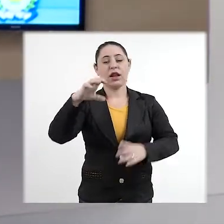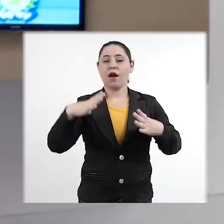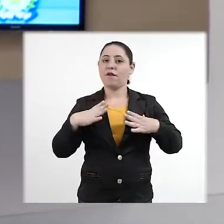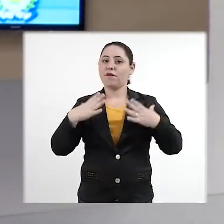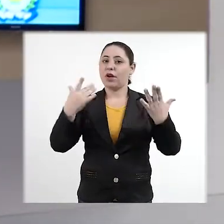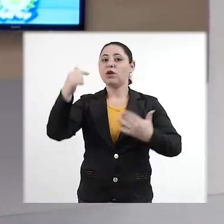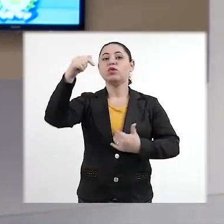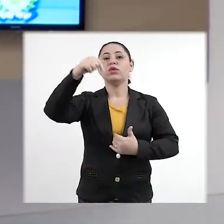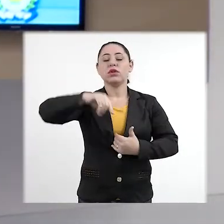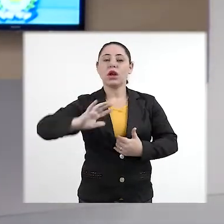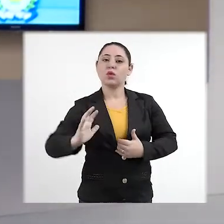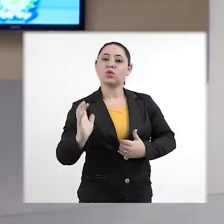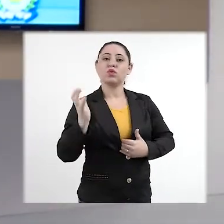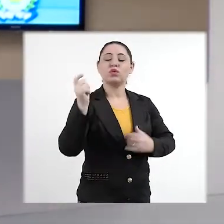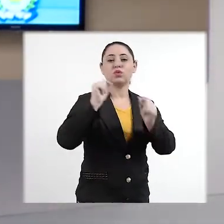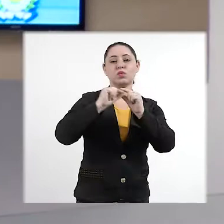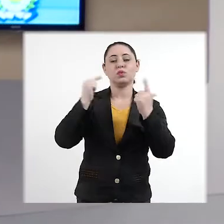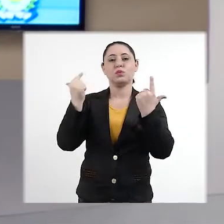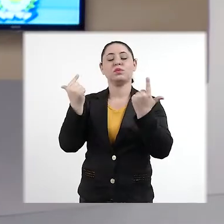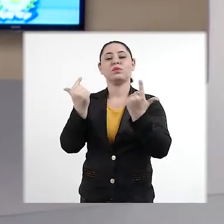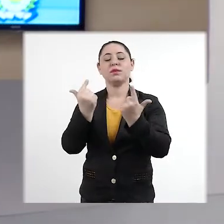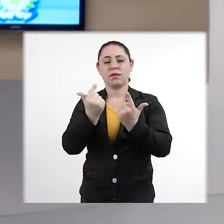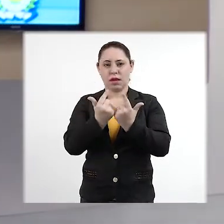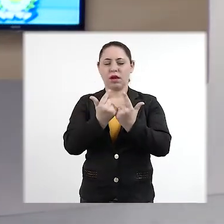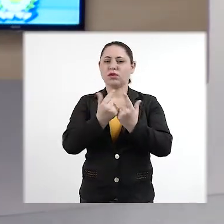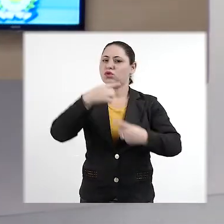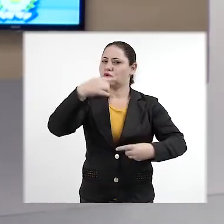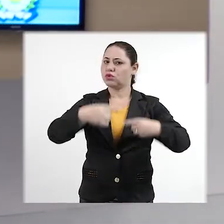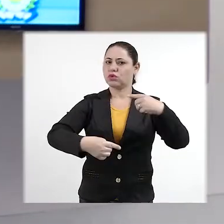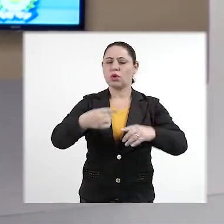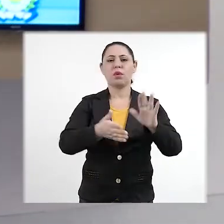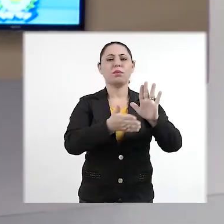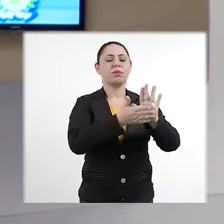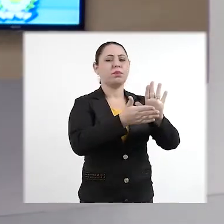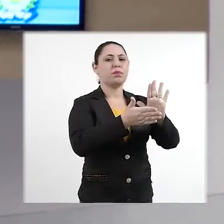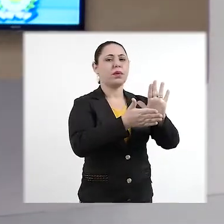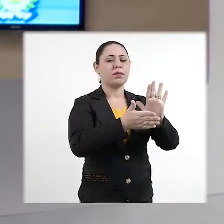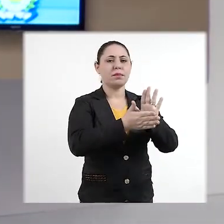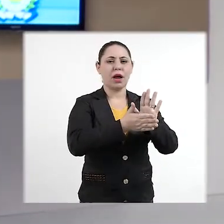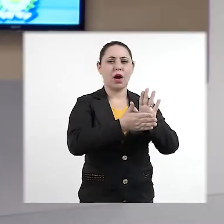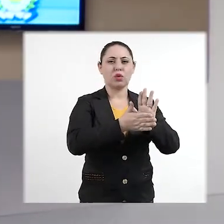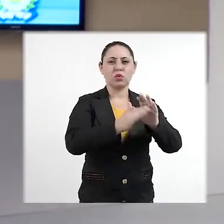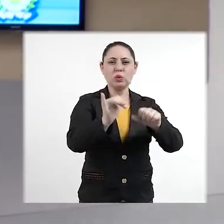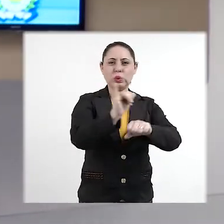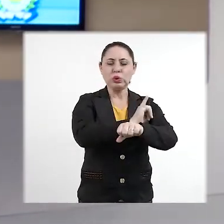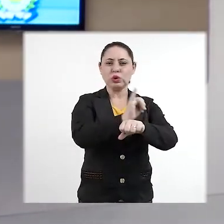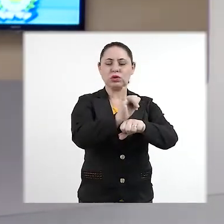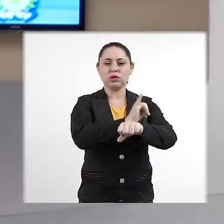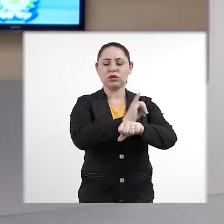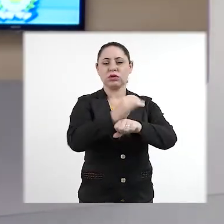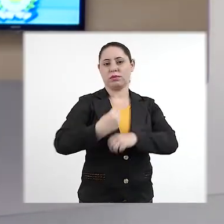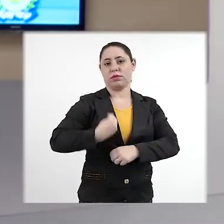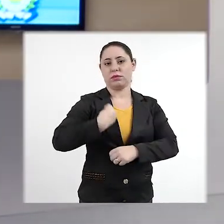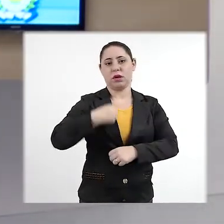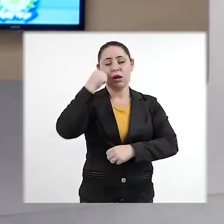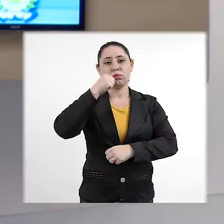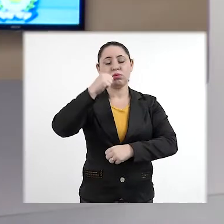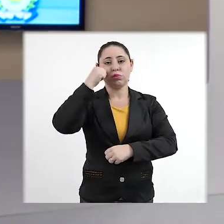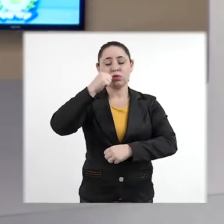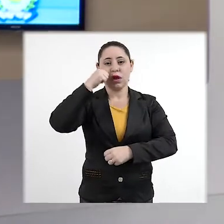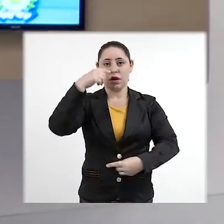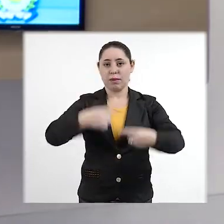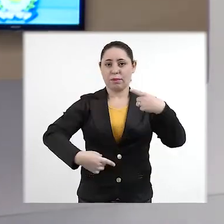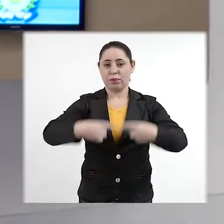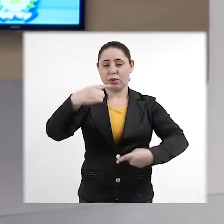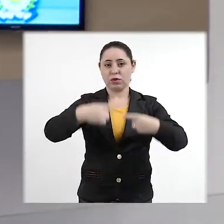Lopes, evento realizado na Assembleia Legislativa debateu o papel e estratégias de participação